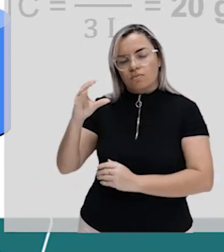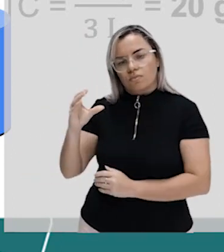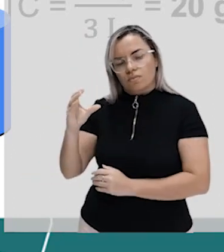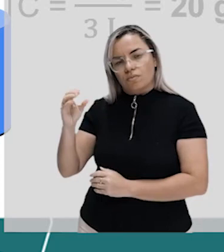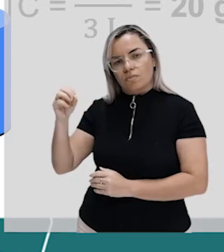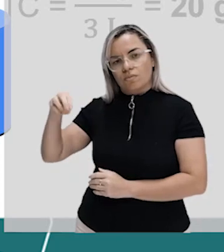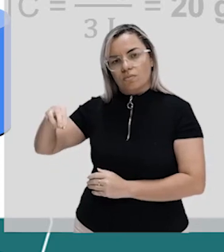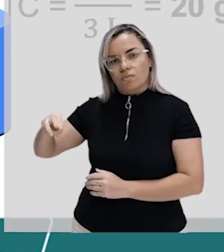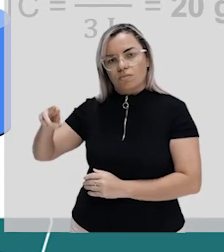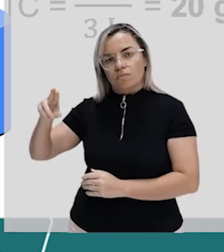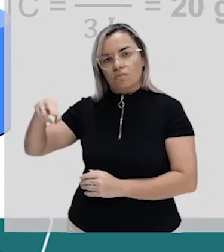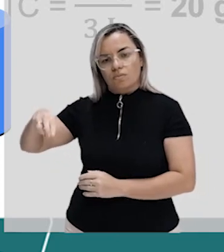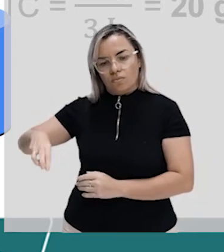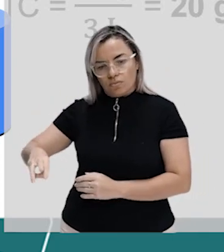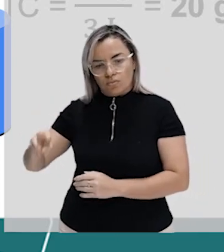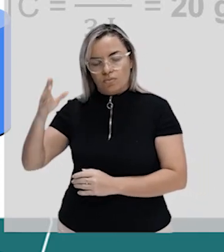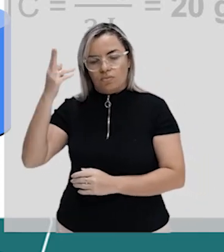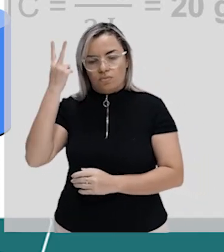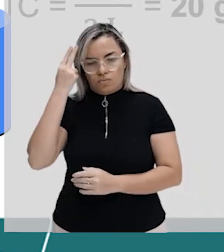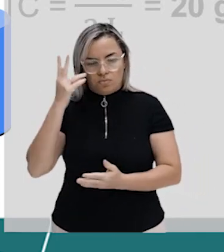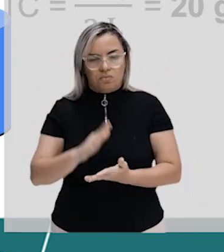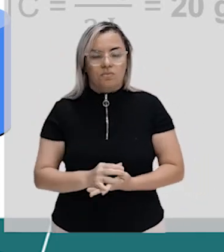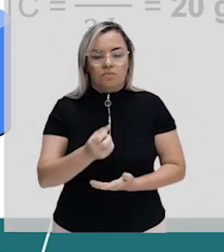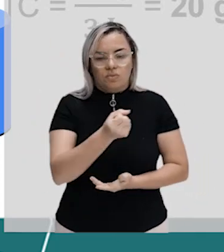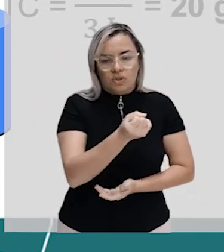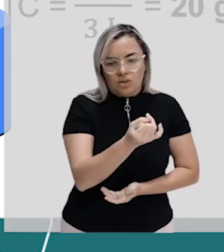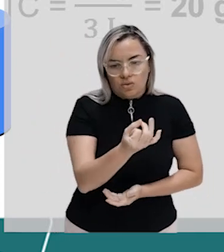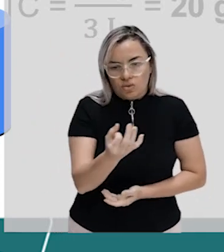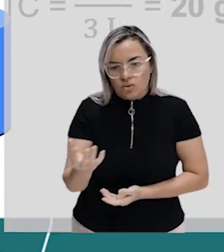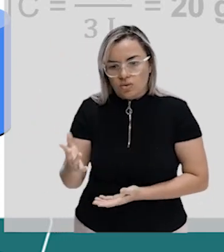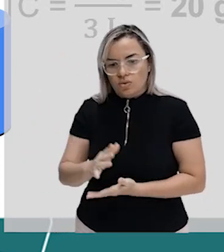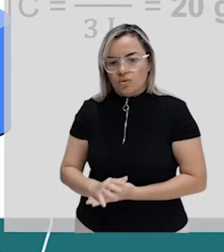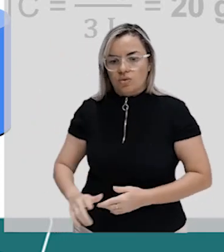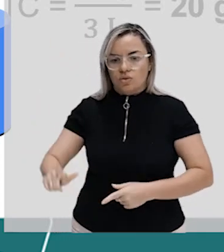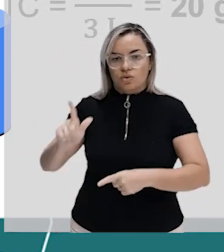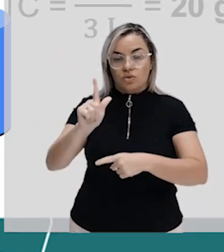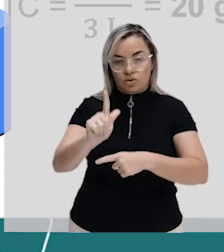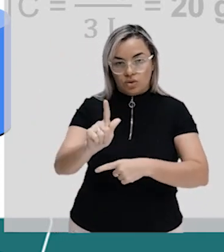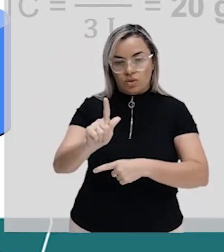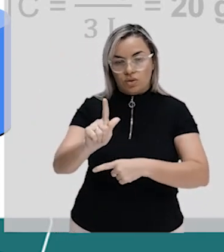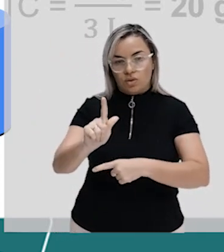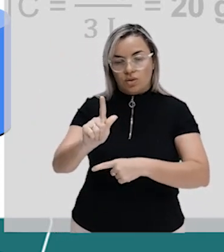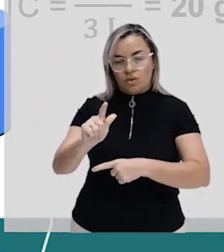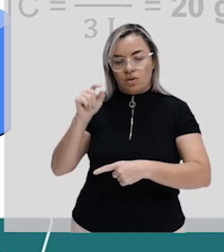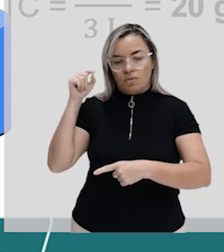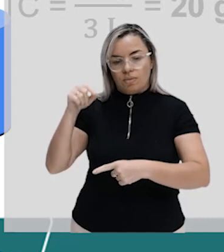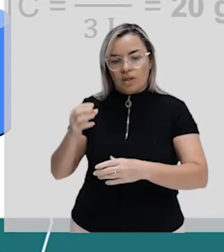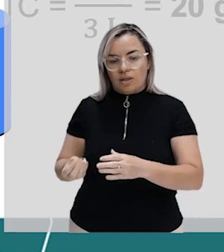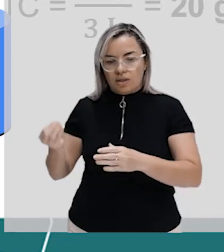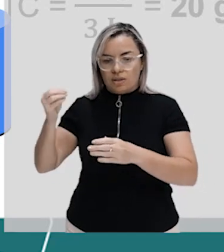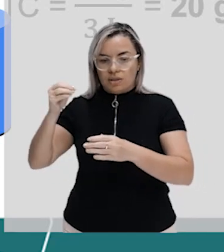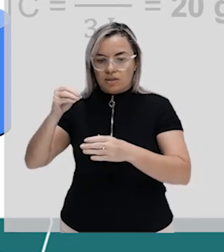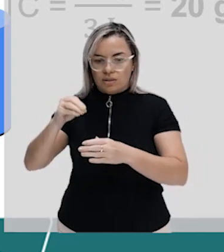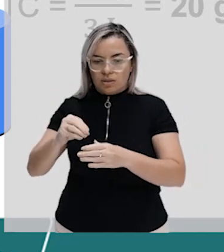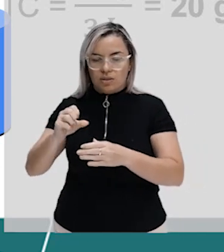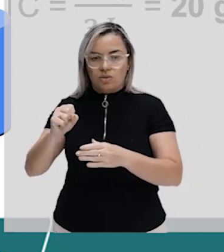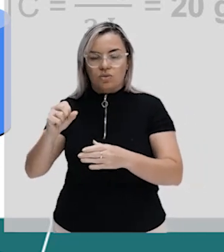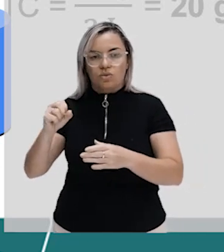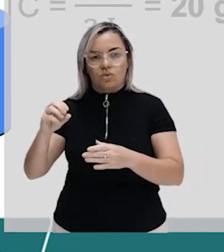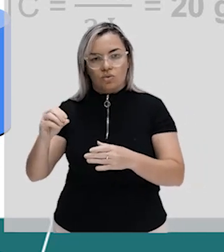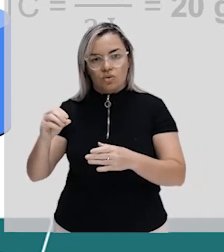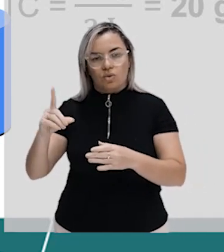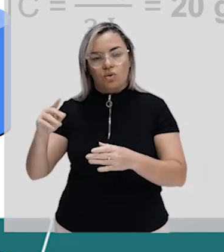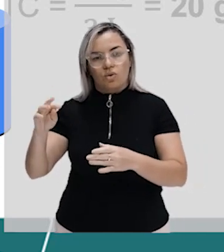comum é a seguinte: é a quantidade em gramas de soluto existente em 1 litro